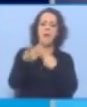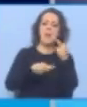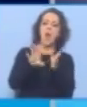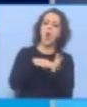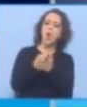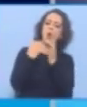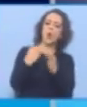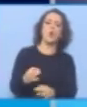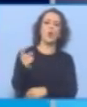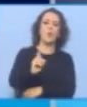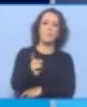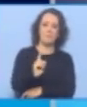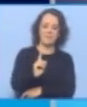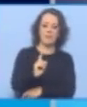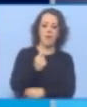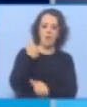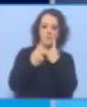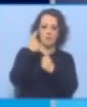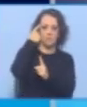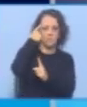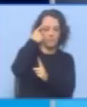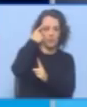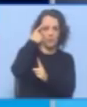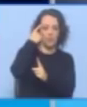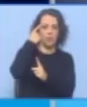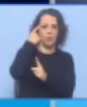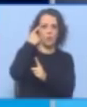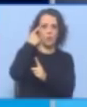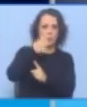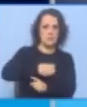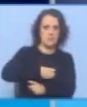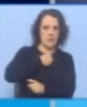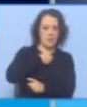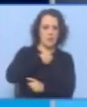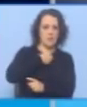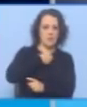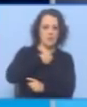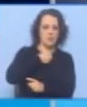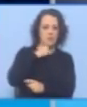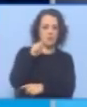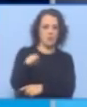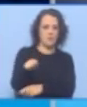das situações, às vezes um apelo a um sentimento que